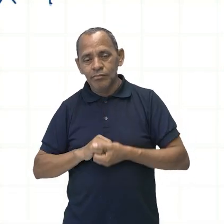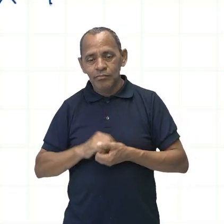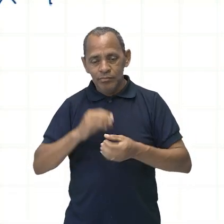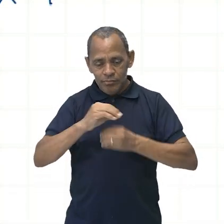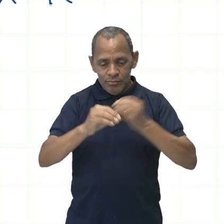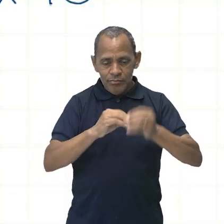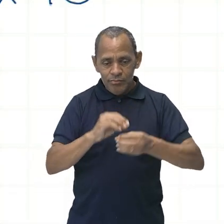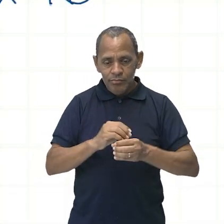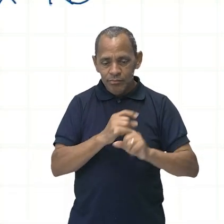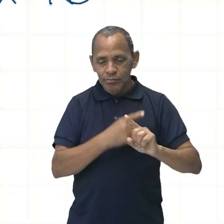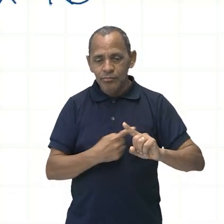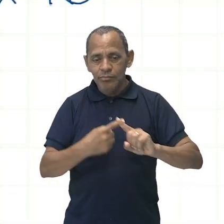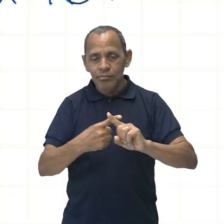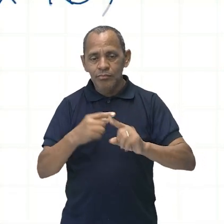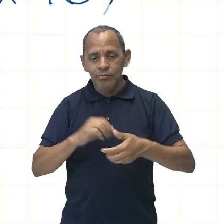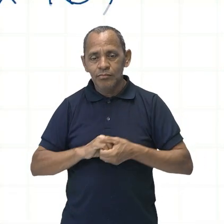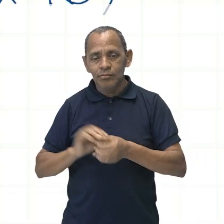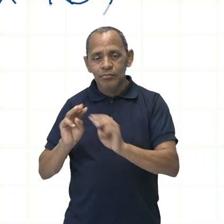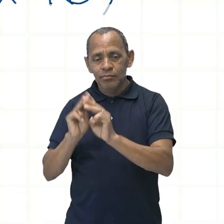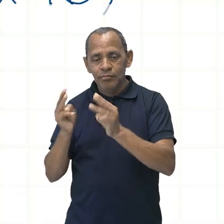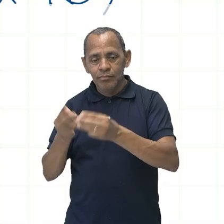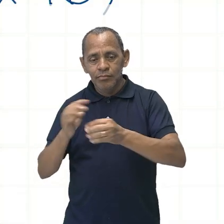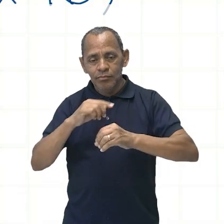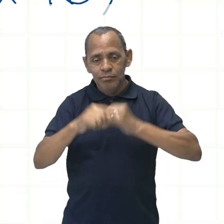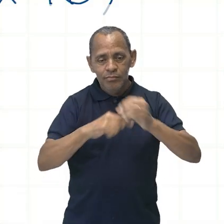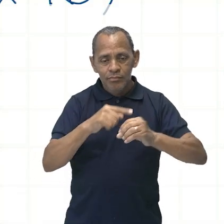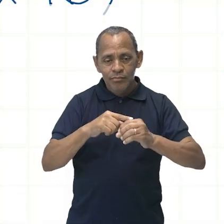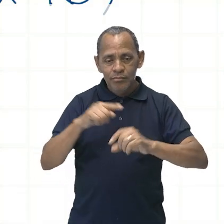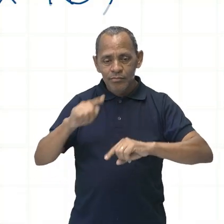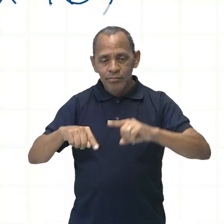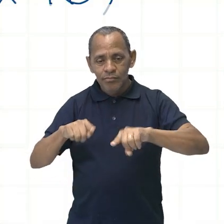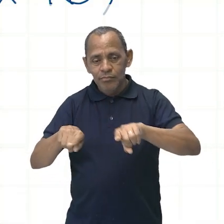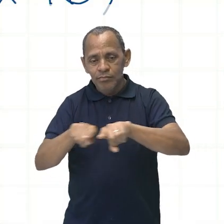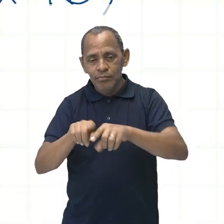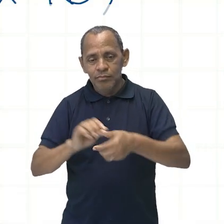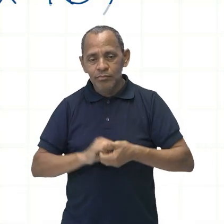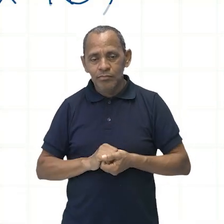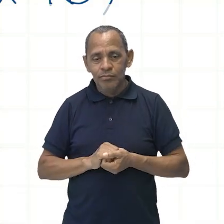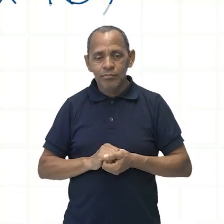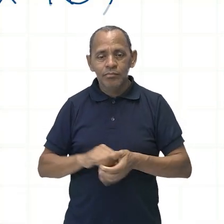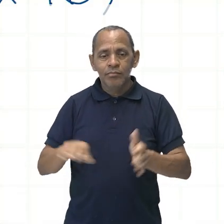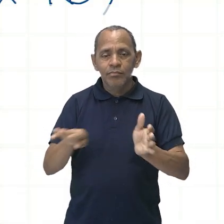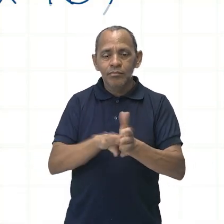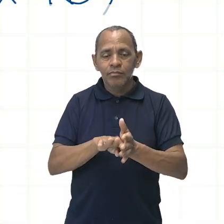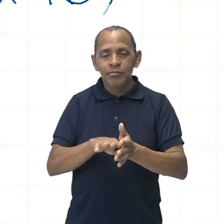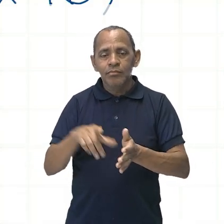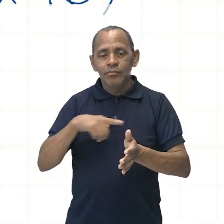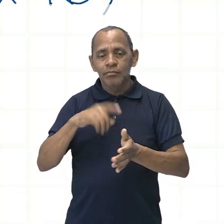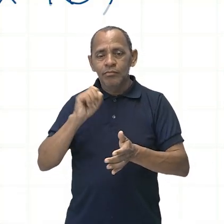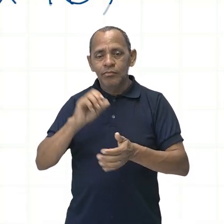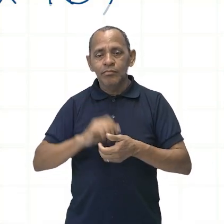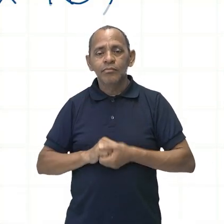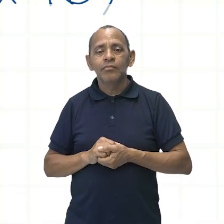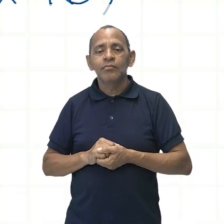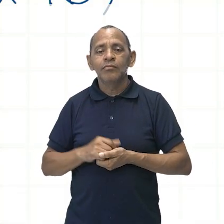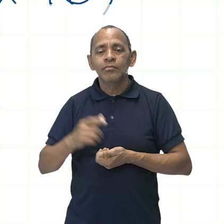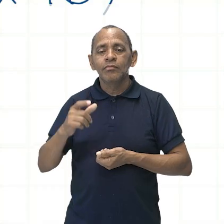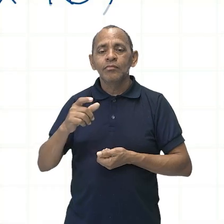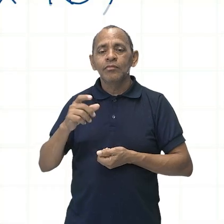multiplicamos pela massa atômica desse elemento. Chegamos nos valores de 12 vezes